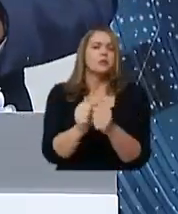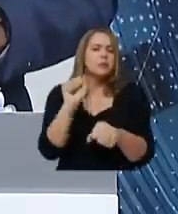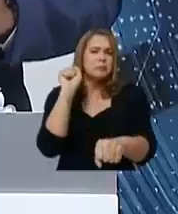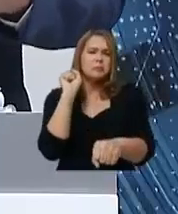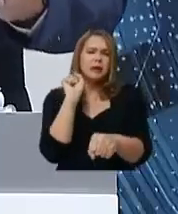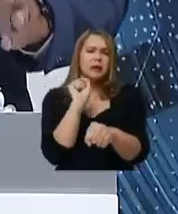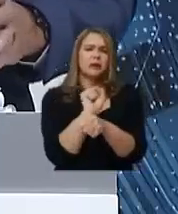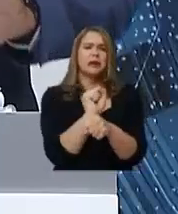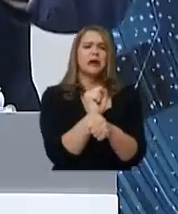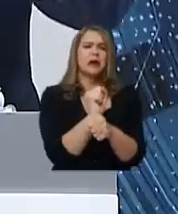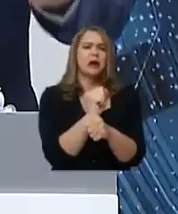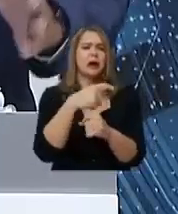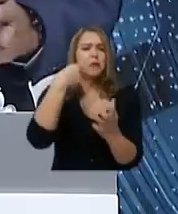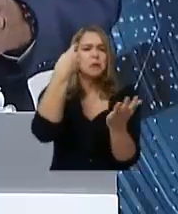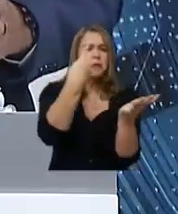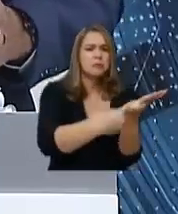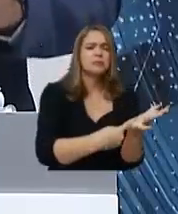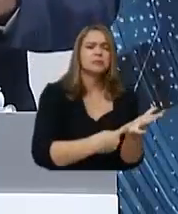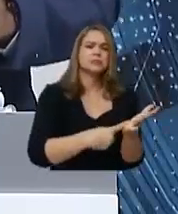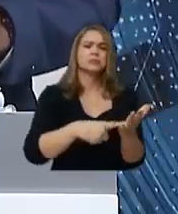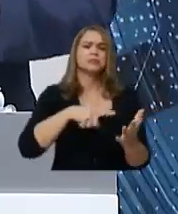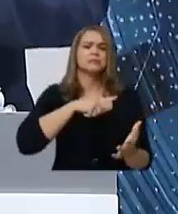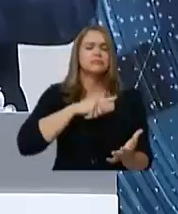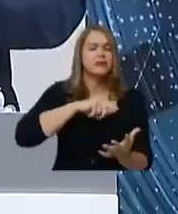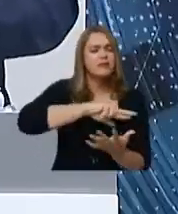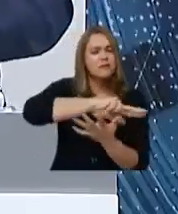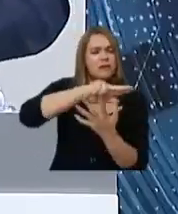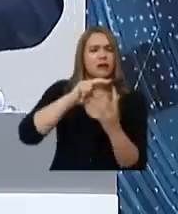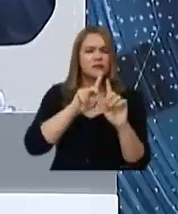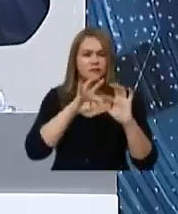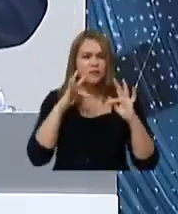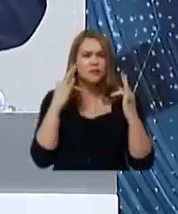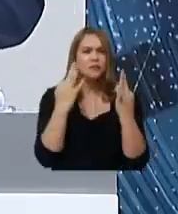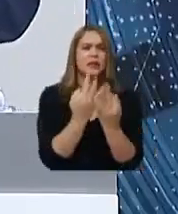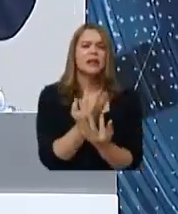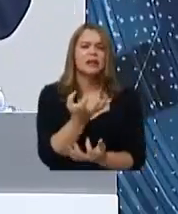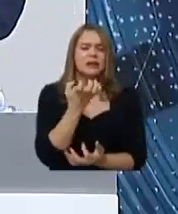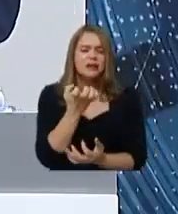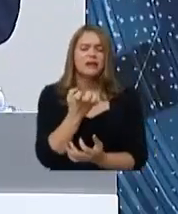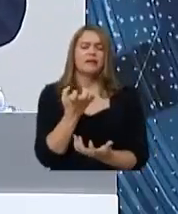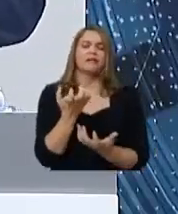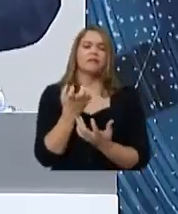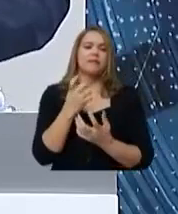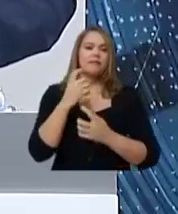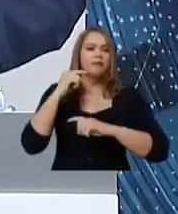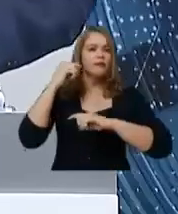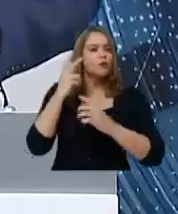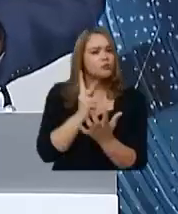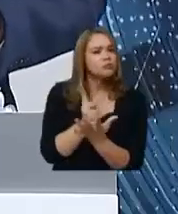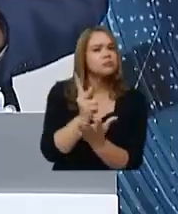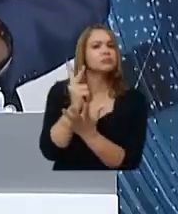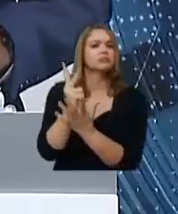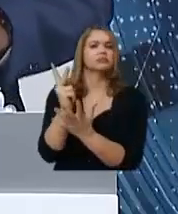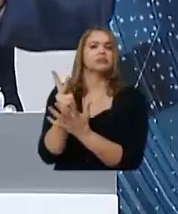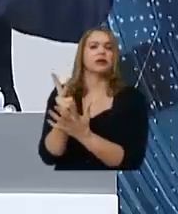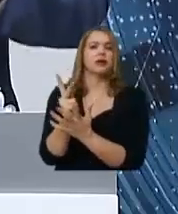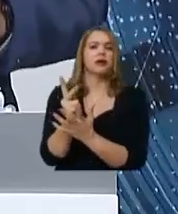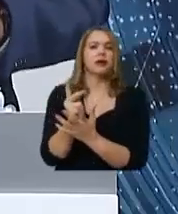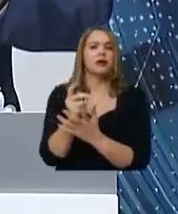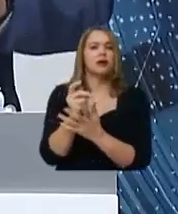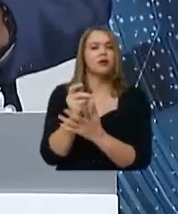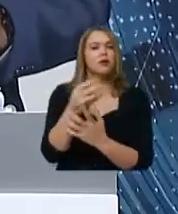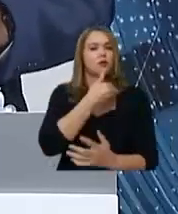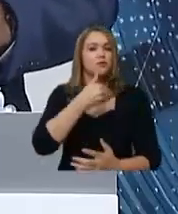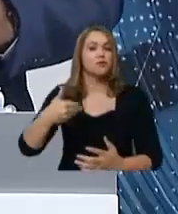sergipana composta por várias famílias que querem se perpetuar no poder em Sergipe por isso nós fizemos uma